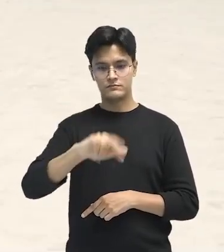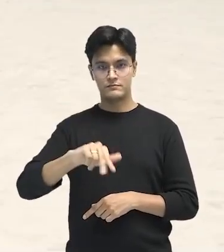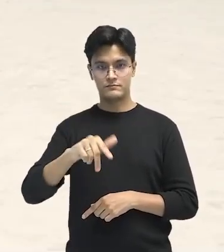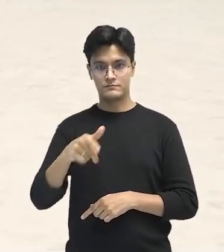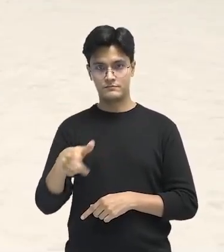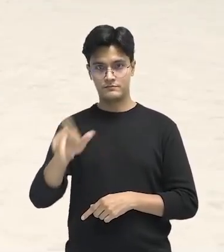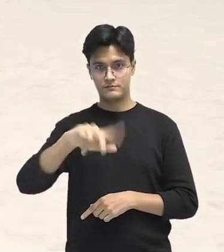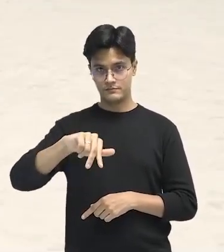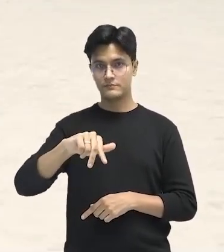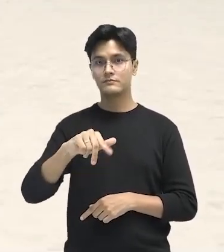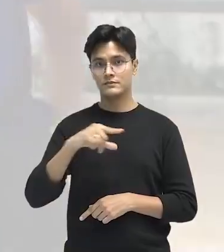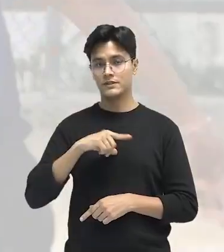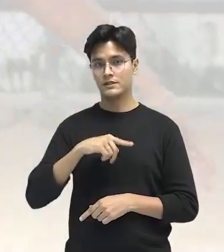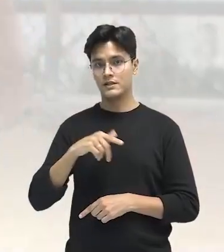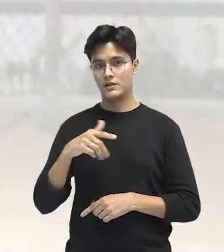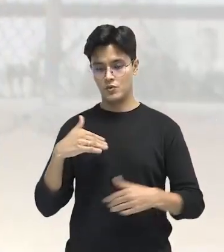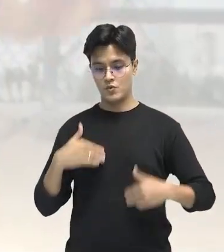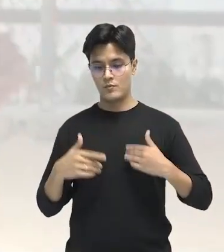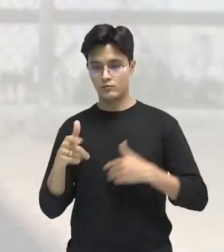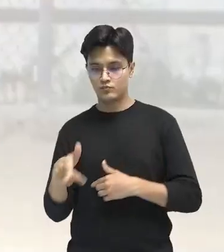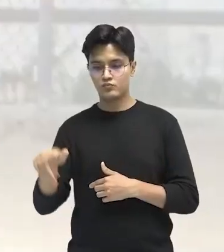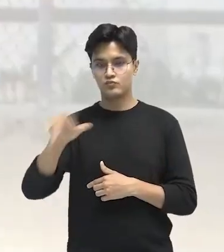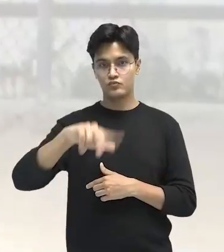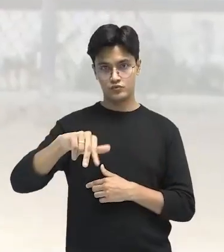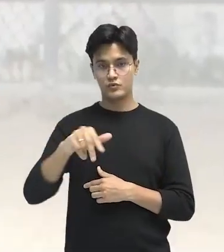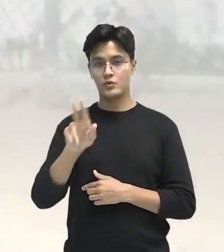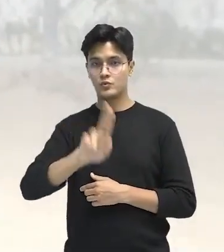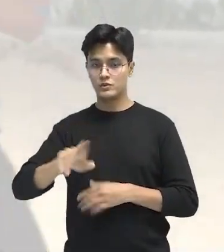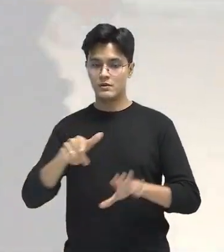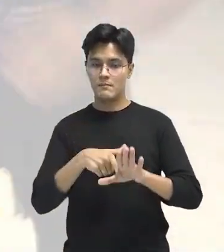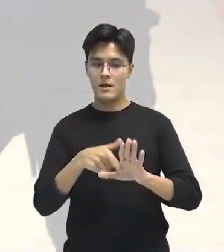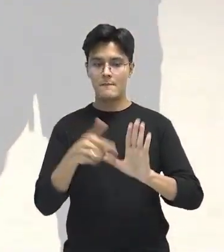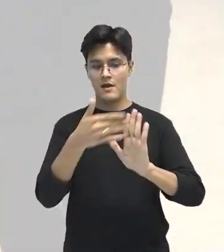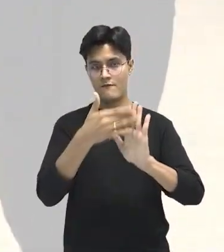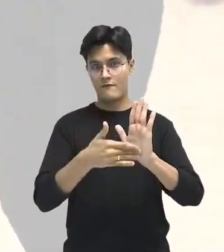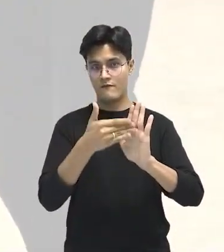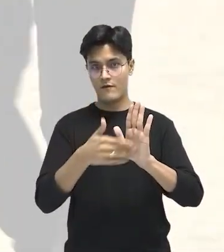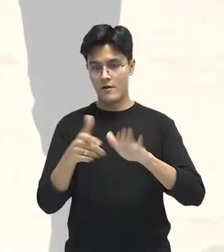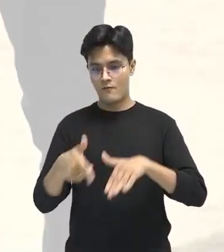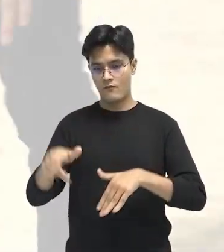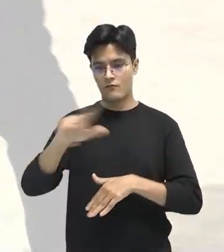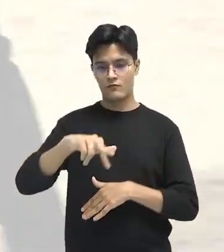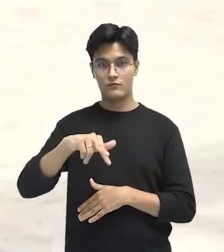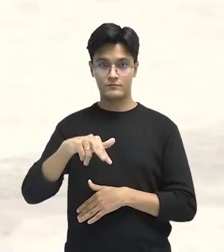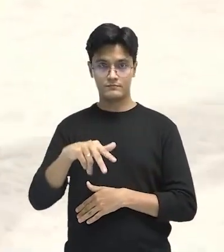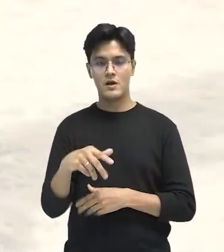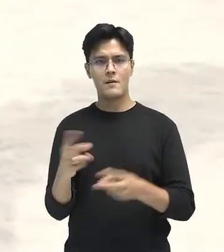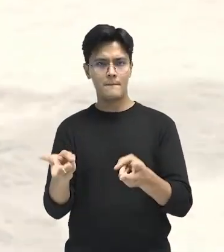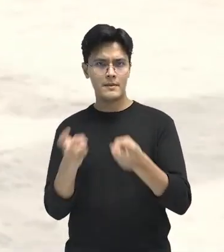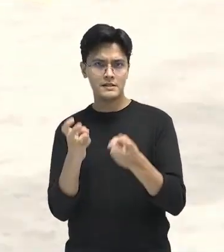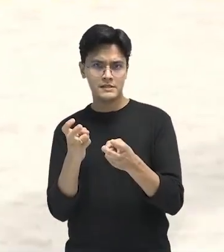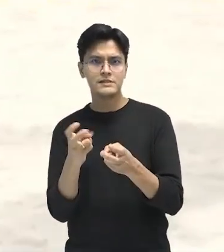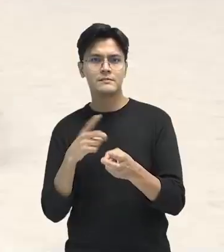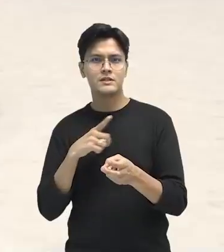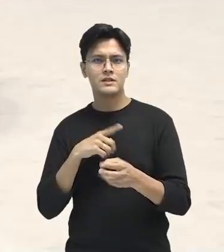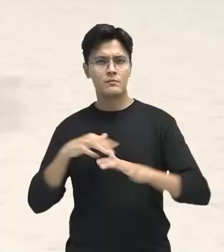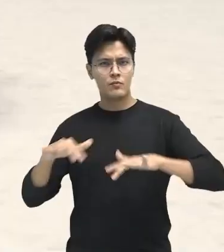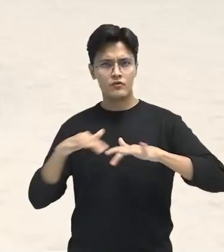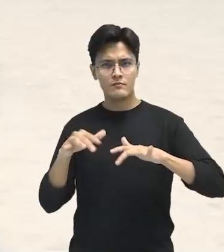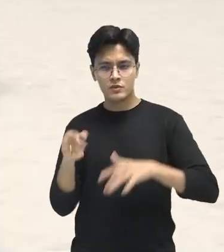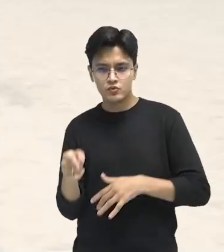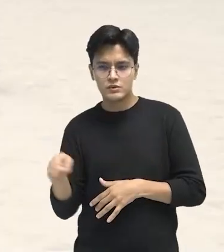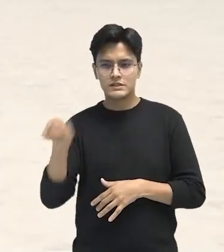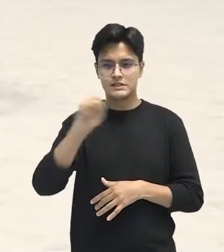um golpe circular com a parte externa do pé. Observem como ele faz o círculo aí, ó, com